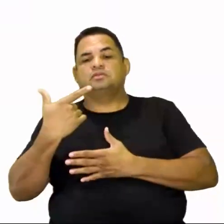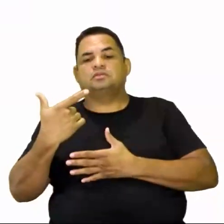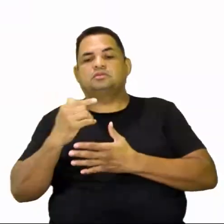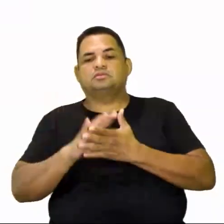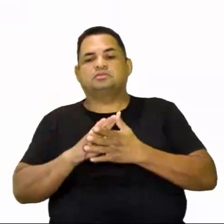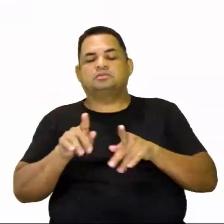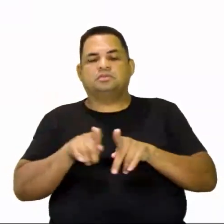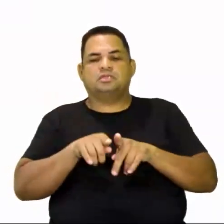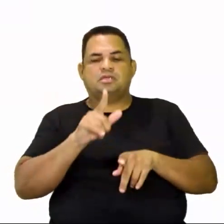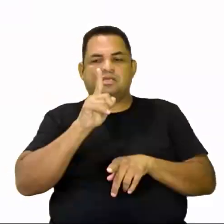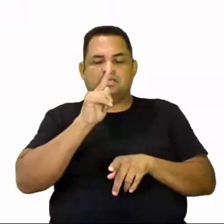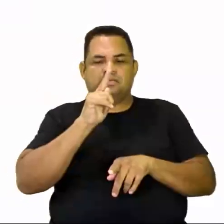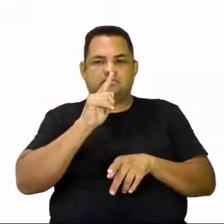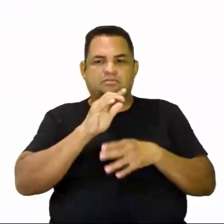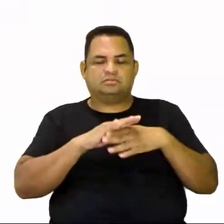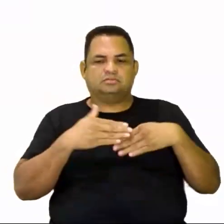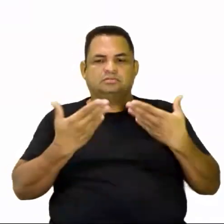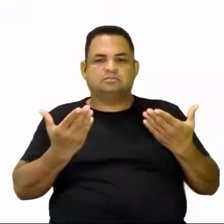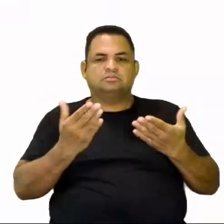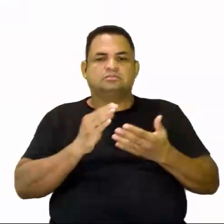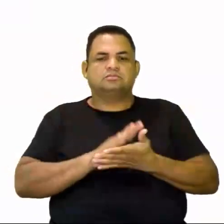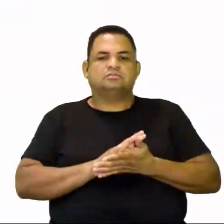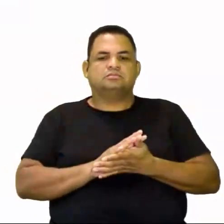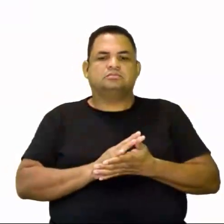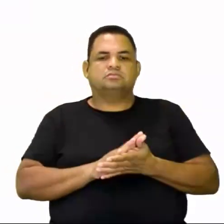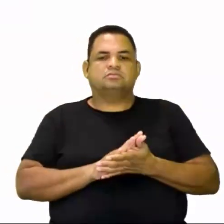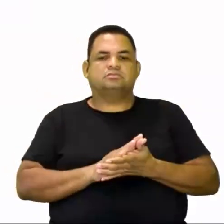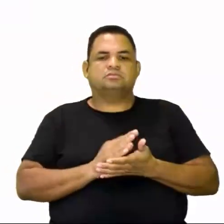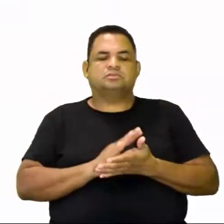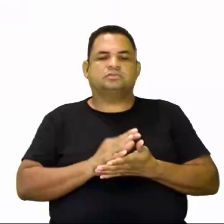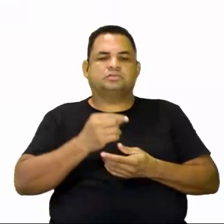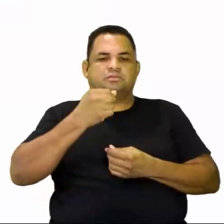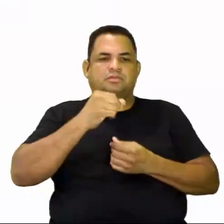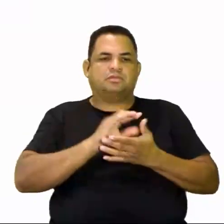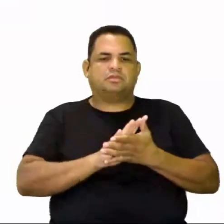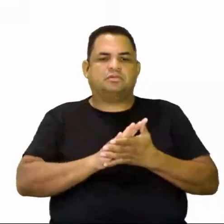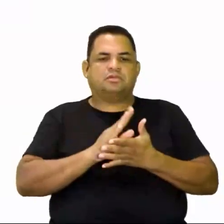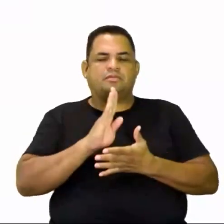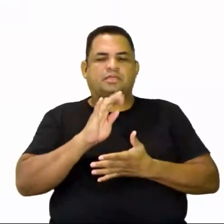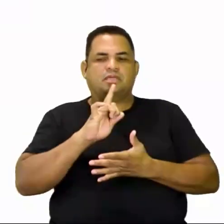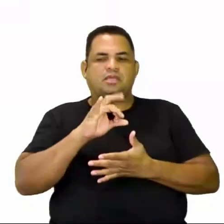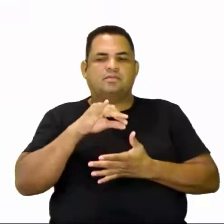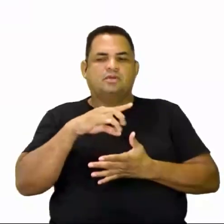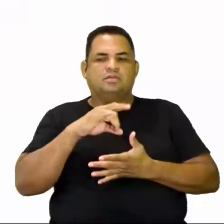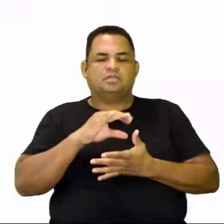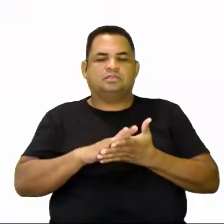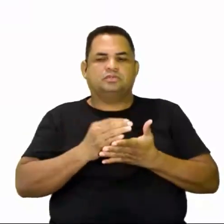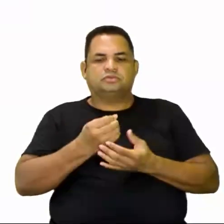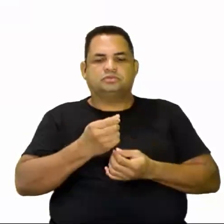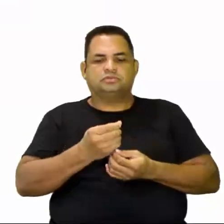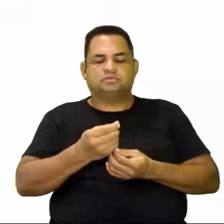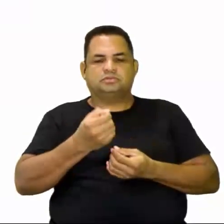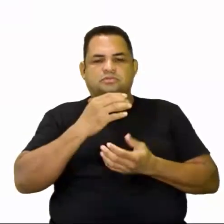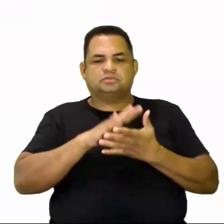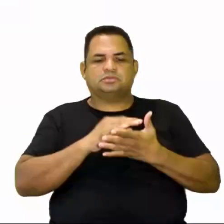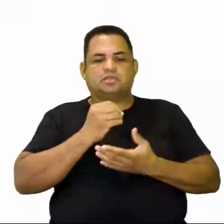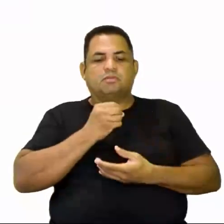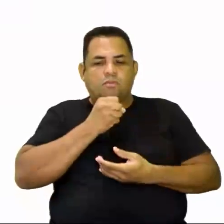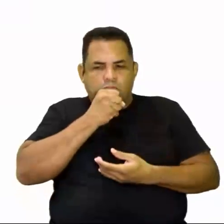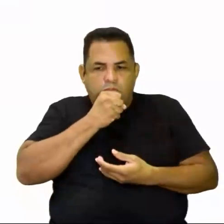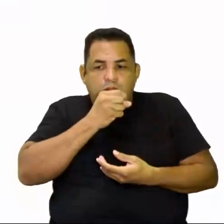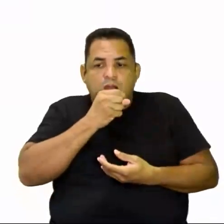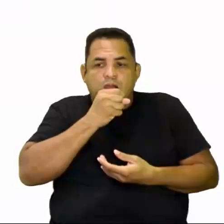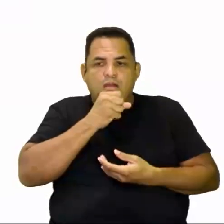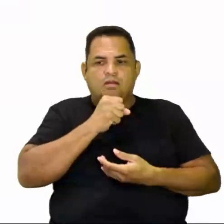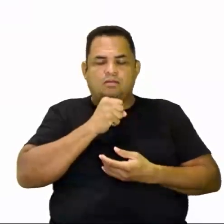e H2O. Então, quando você toma o bicarbonato, então geralmente você consegue até arrotar, né, digamos